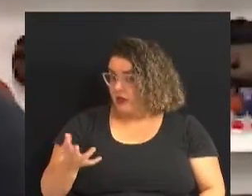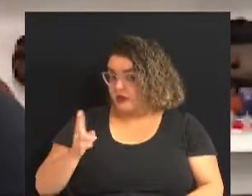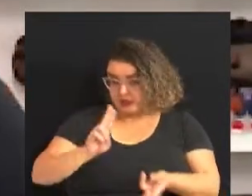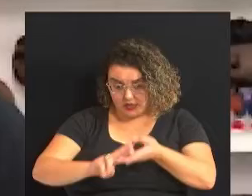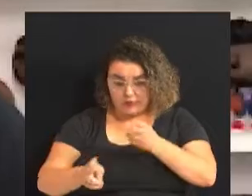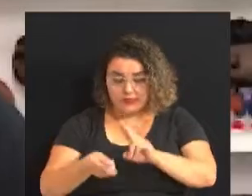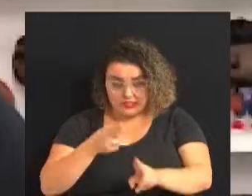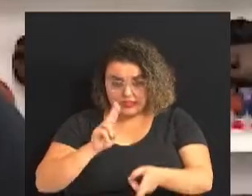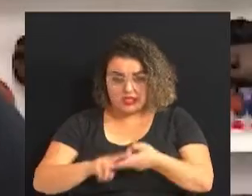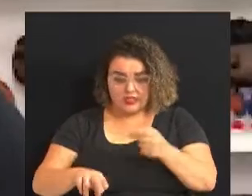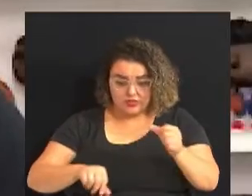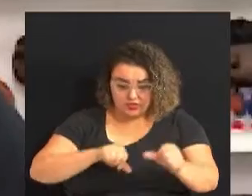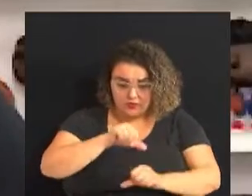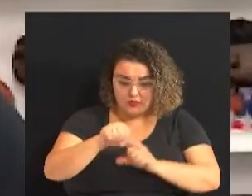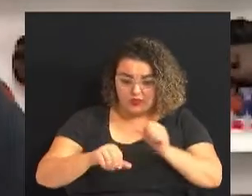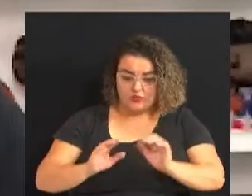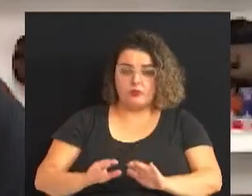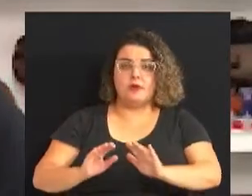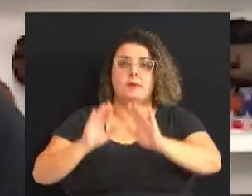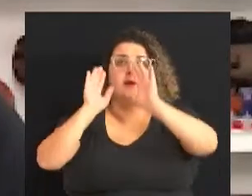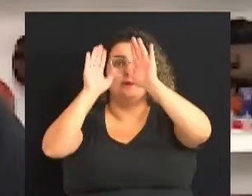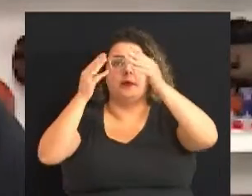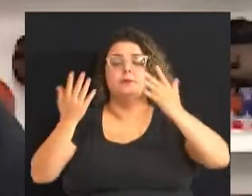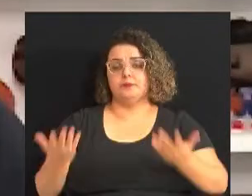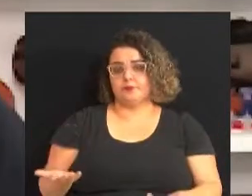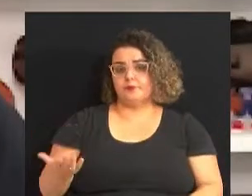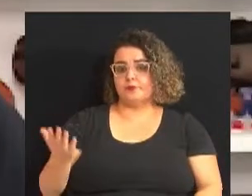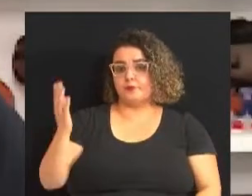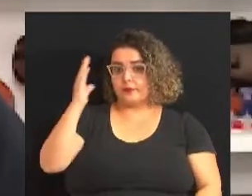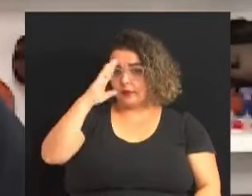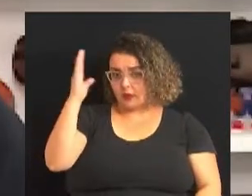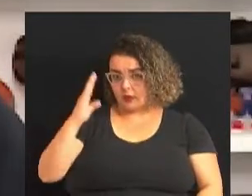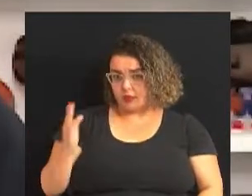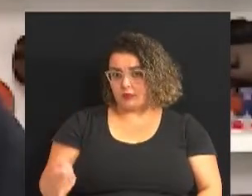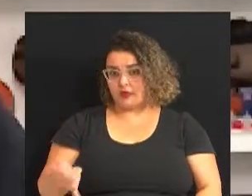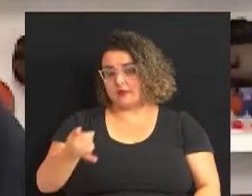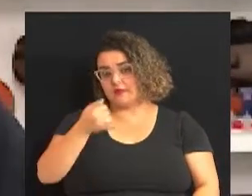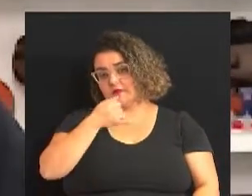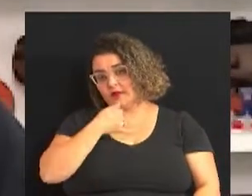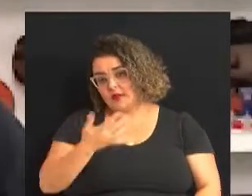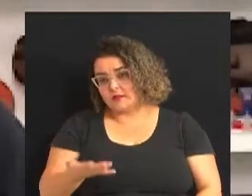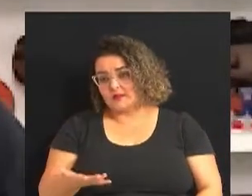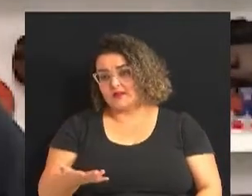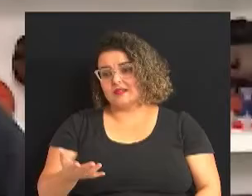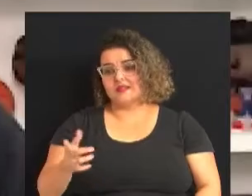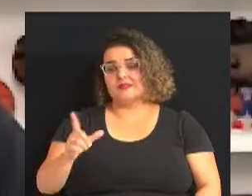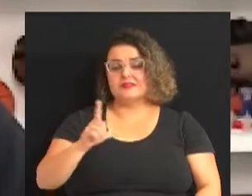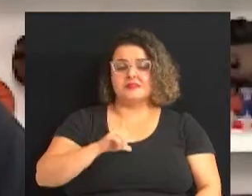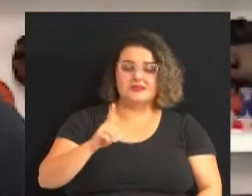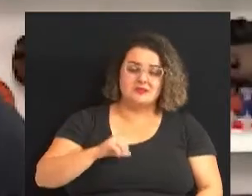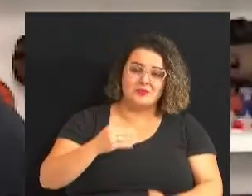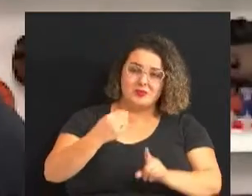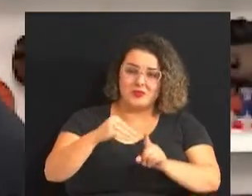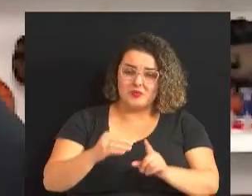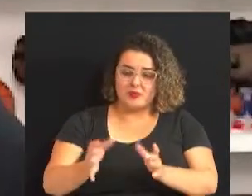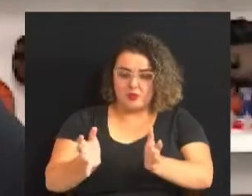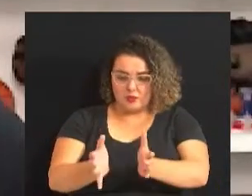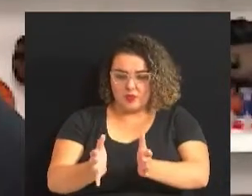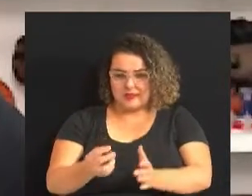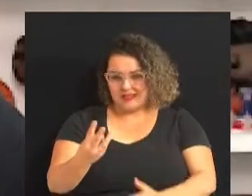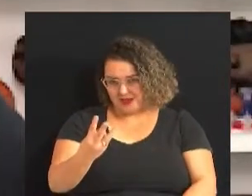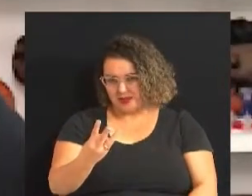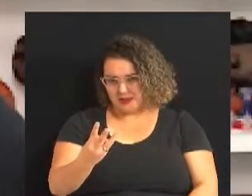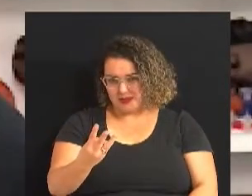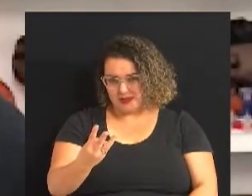mudança do basquetebol. E o Brasil, ele infelizmente, ele teve uma carência numa posição 3, que é uma posição em